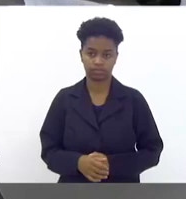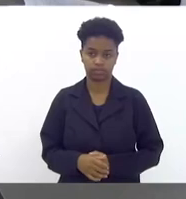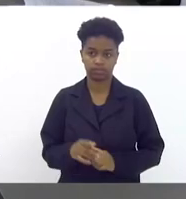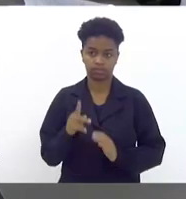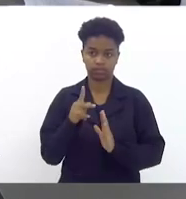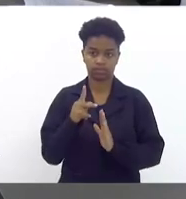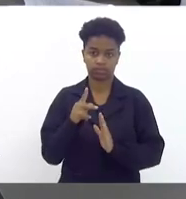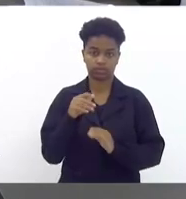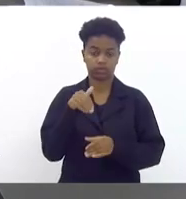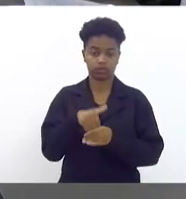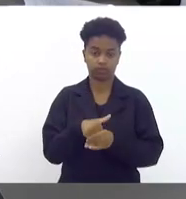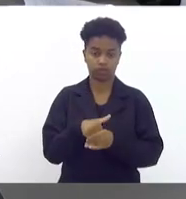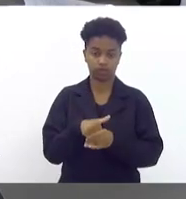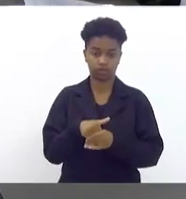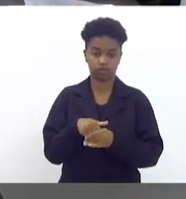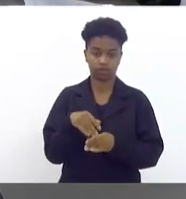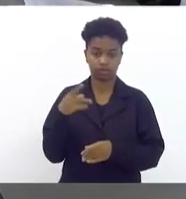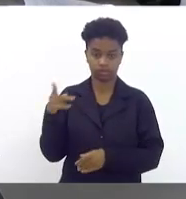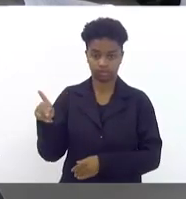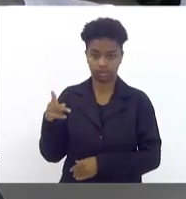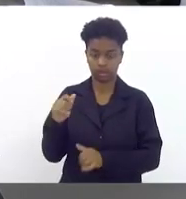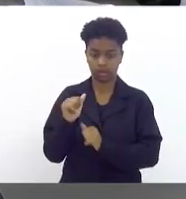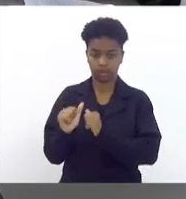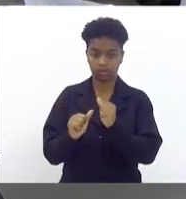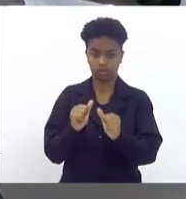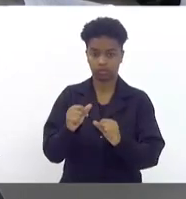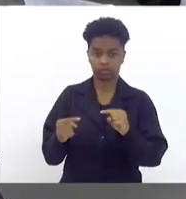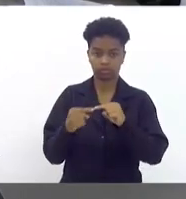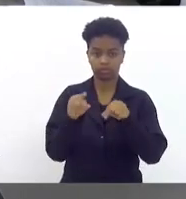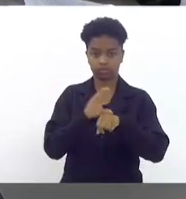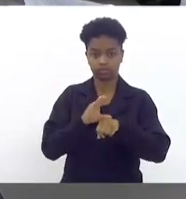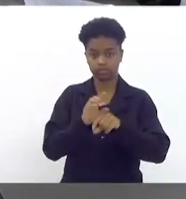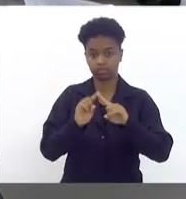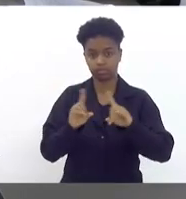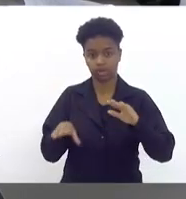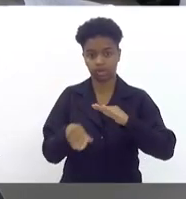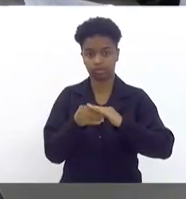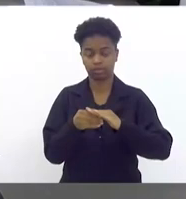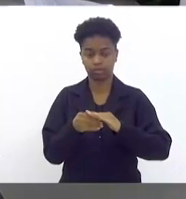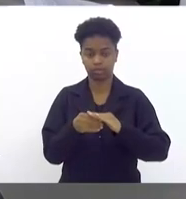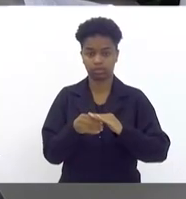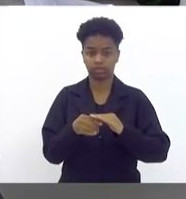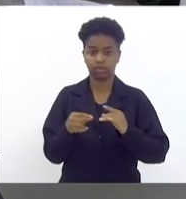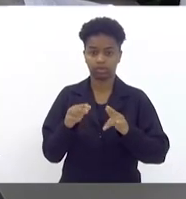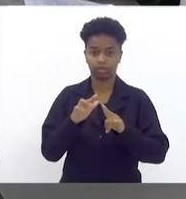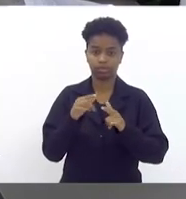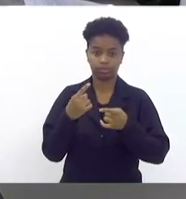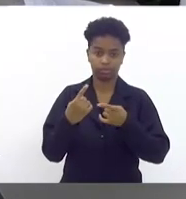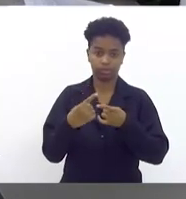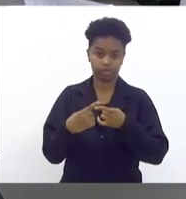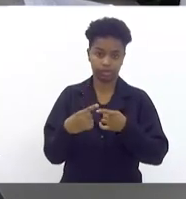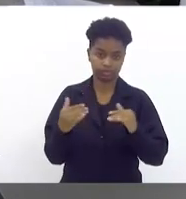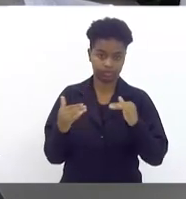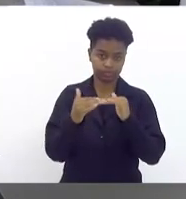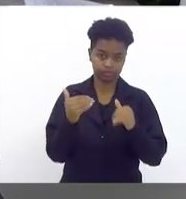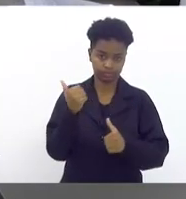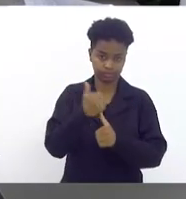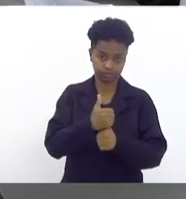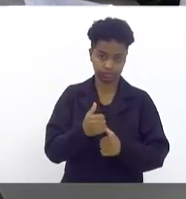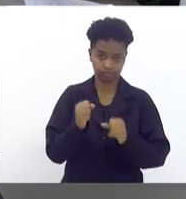PL, o voto do deputado Delaroli, então, passa a ser pela constitucionalidade com emendas, concluindo por substitutivo. Em